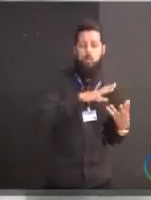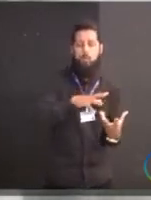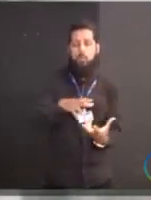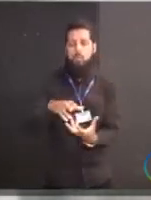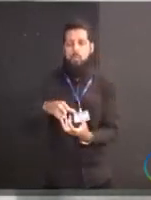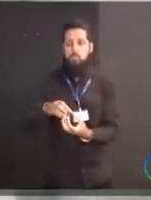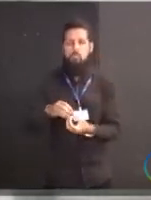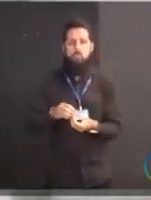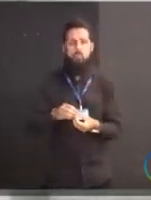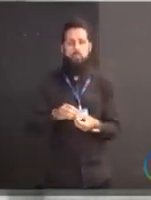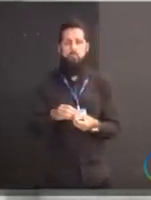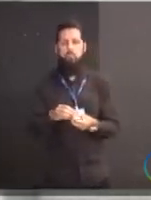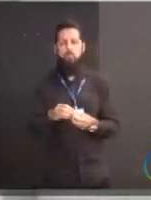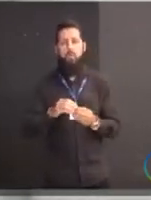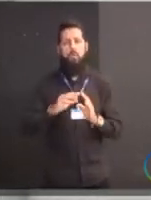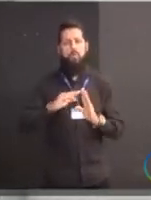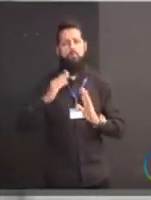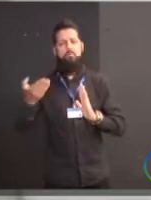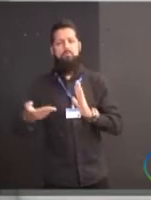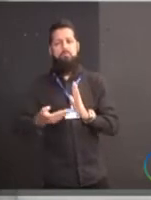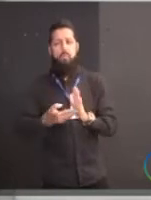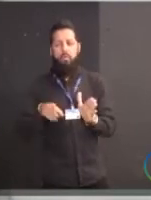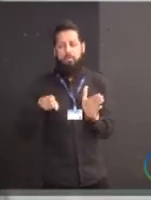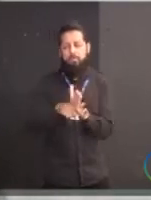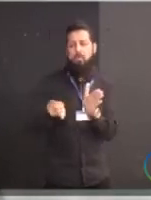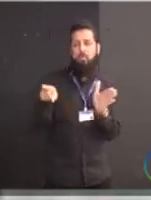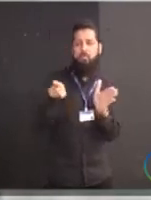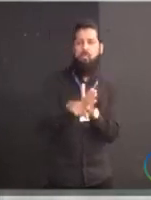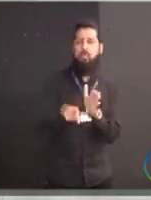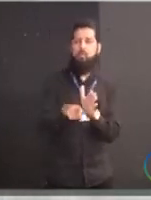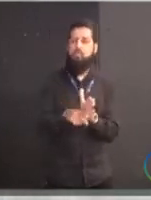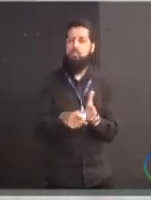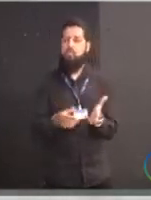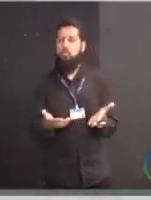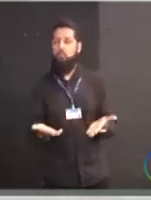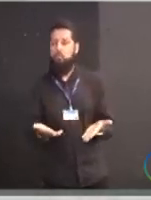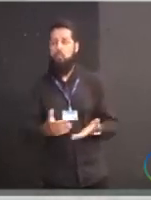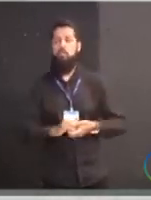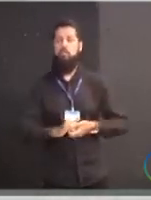se relacionam com o seu hábito. Por isso mesmo,